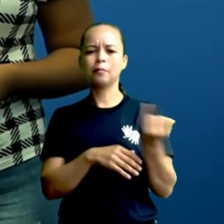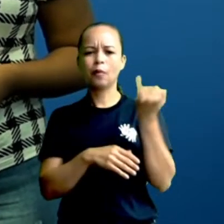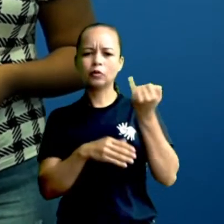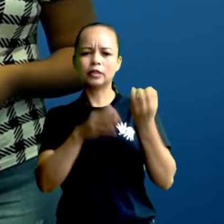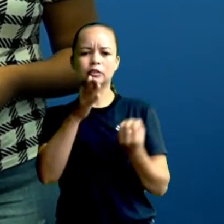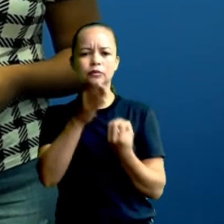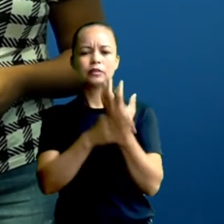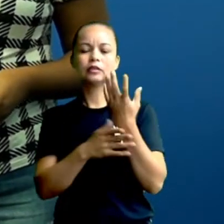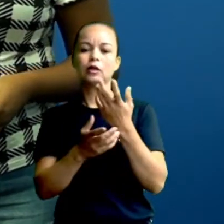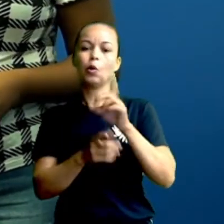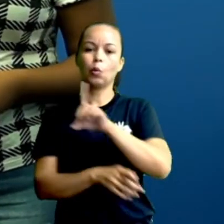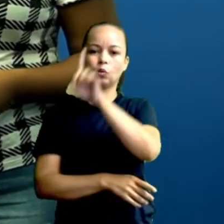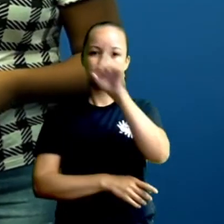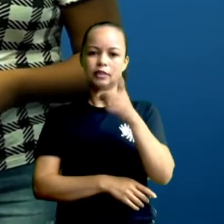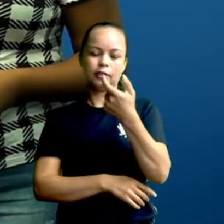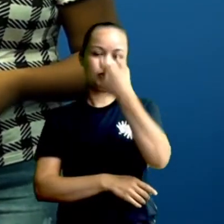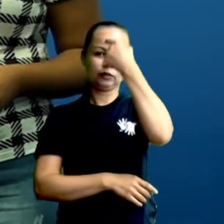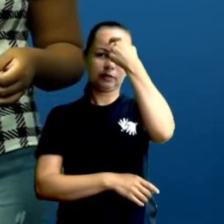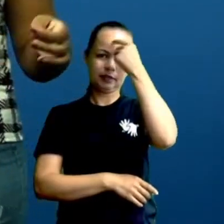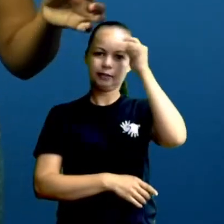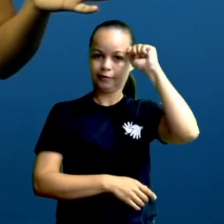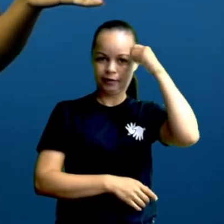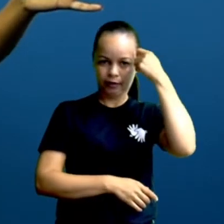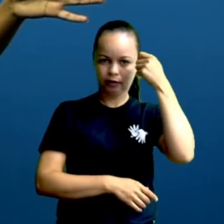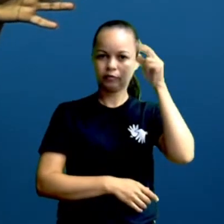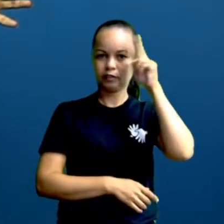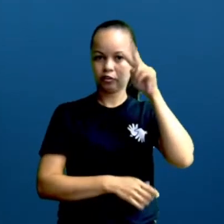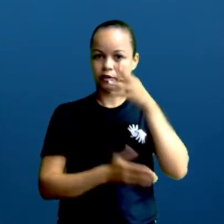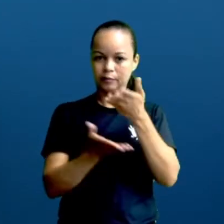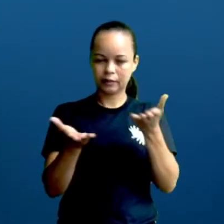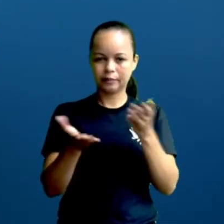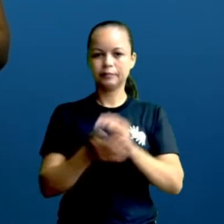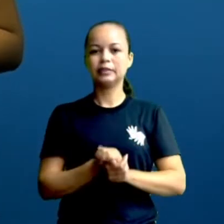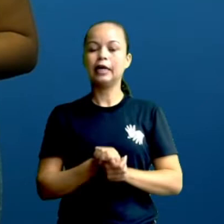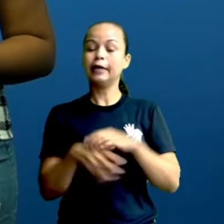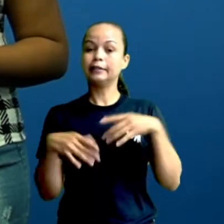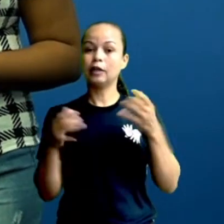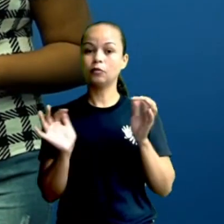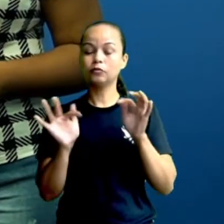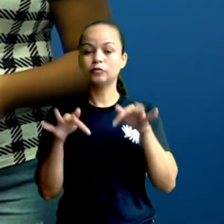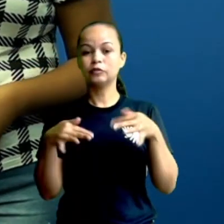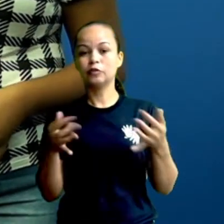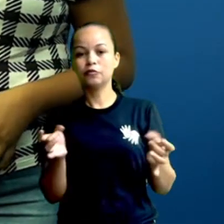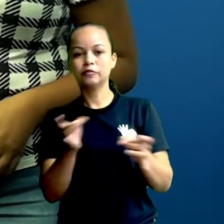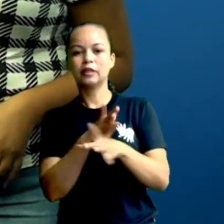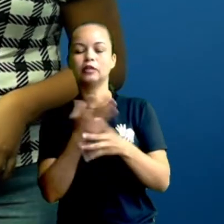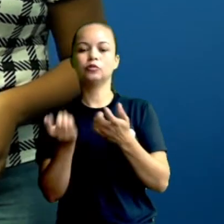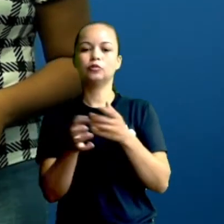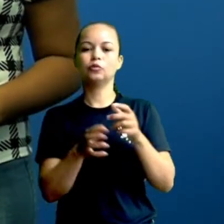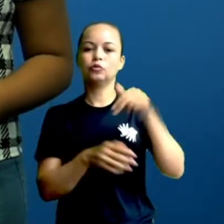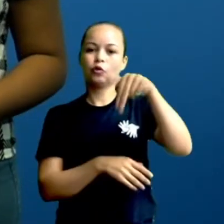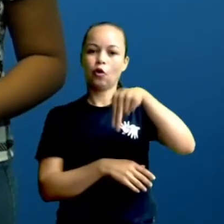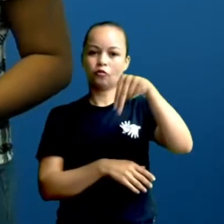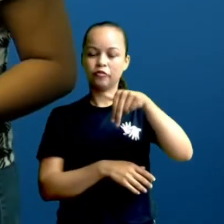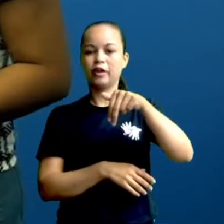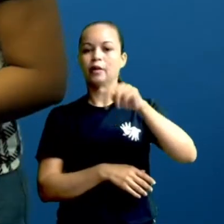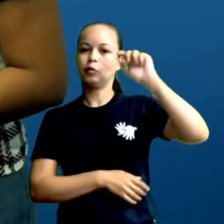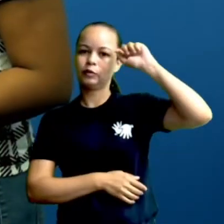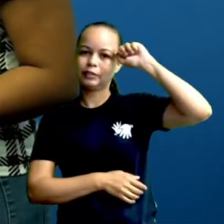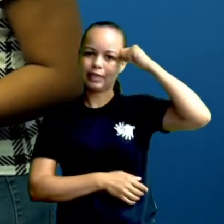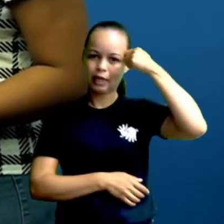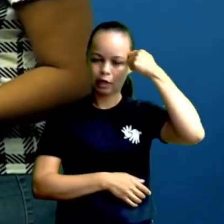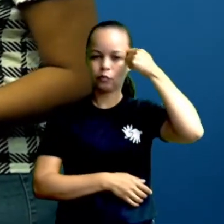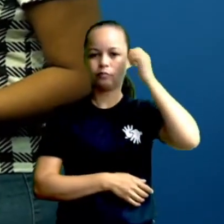importância do Dia da Consciência Negra. Não sei se vocês lembram, né? Então, encerrando aí as comemorações do Novembro Negro,